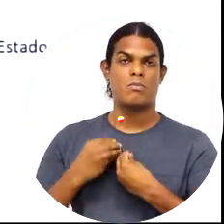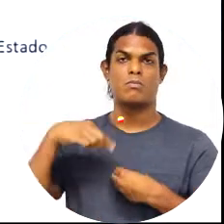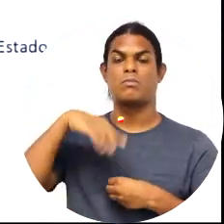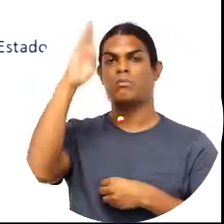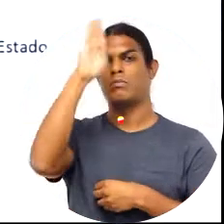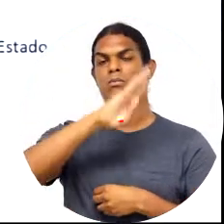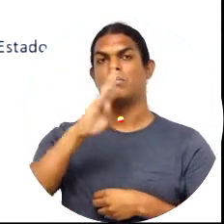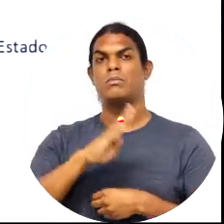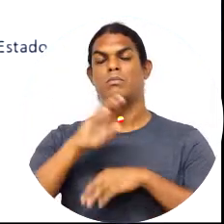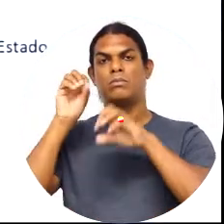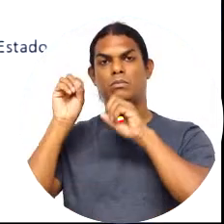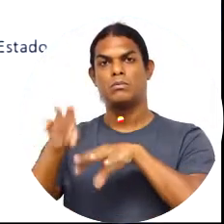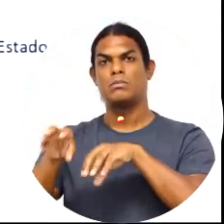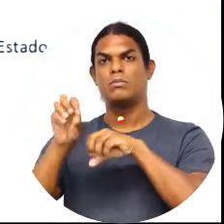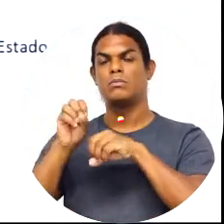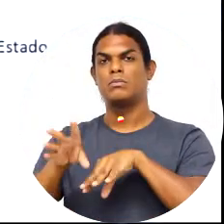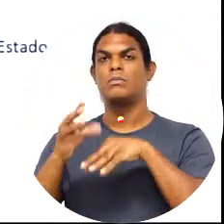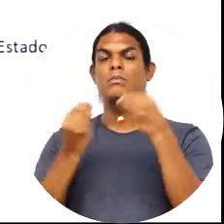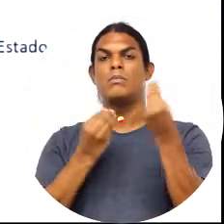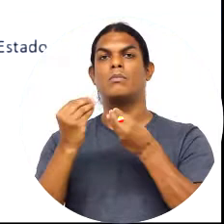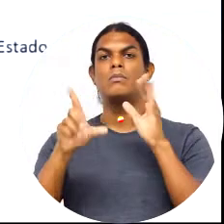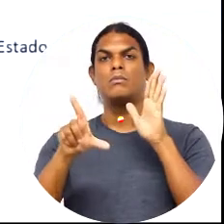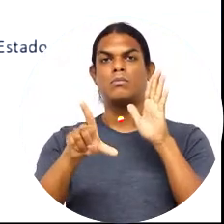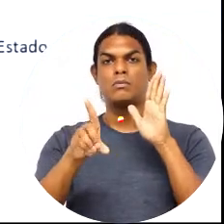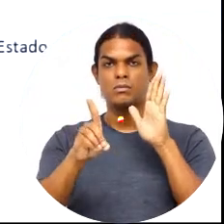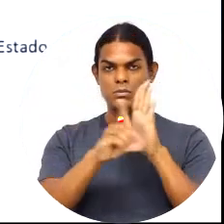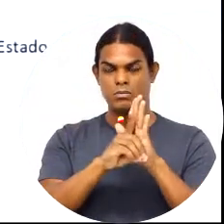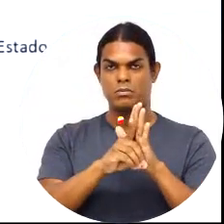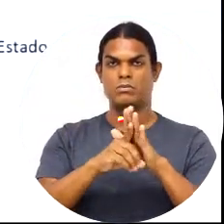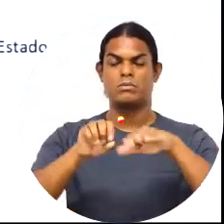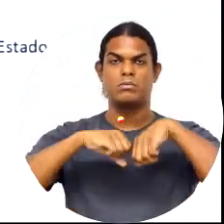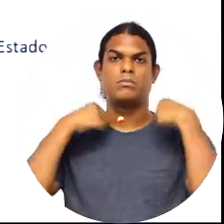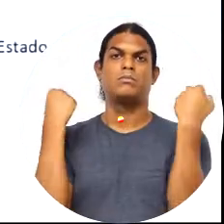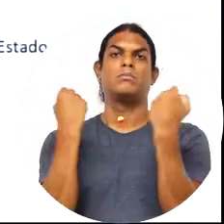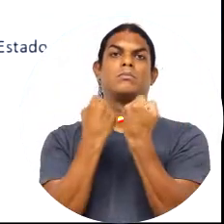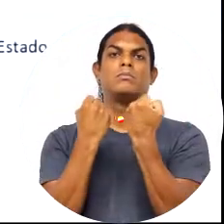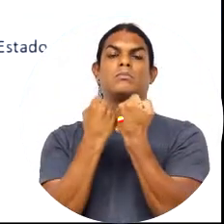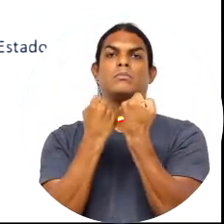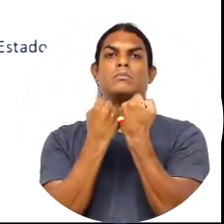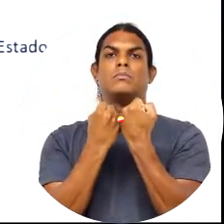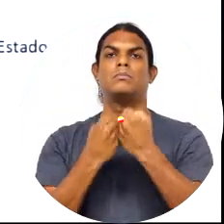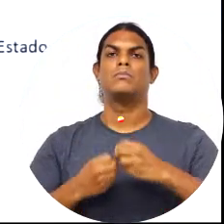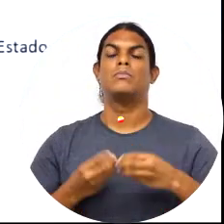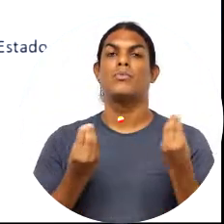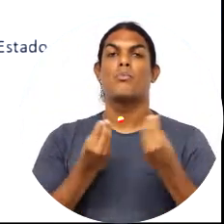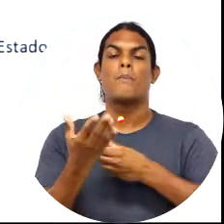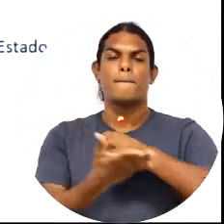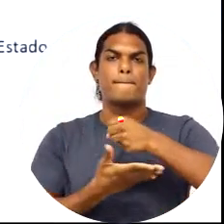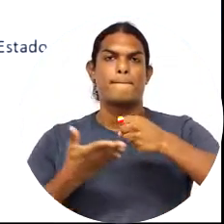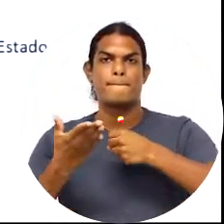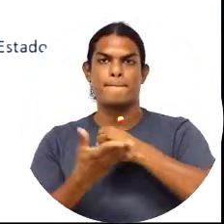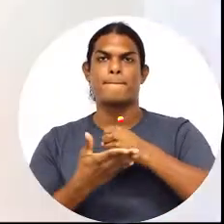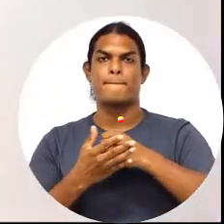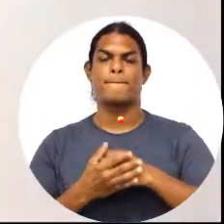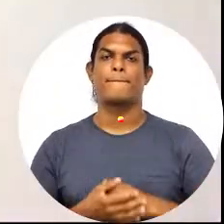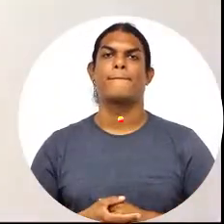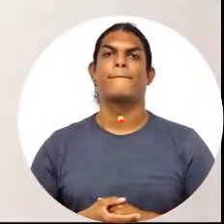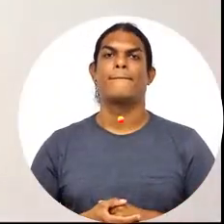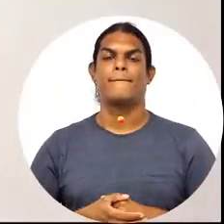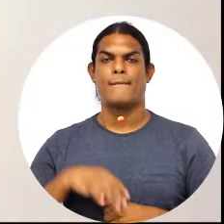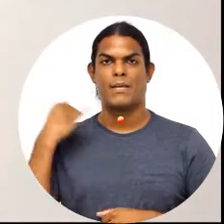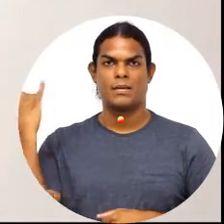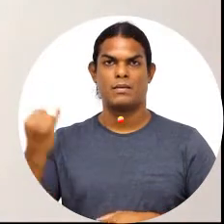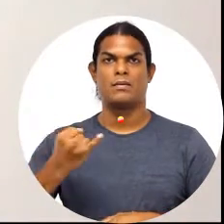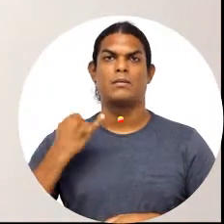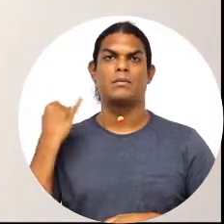trouxe a educação como um direito social, como um valor social, como um fundamento da República. E isso tem uma